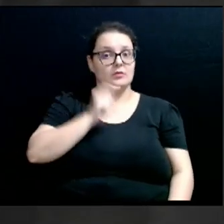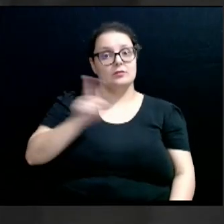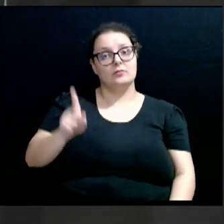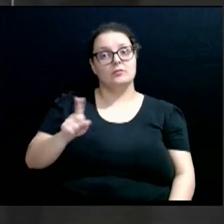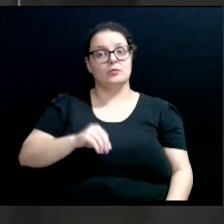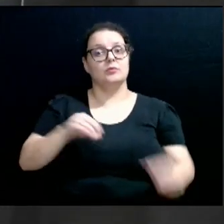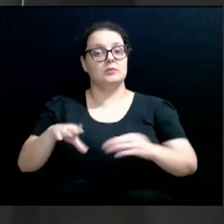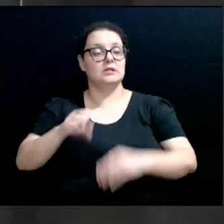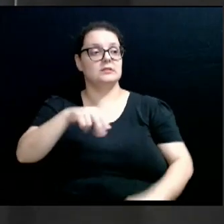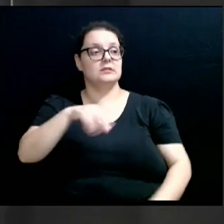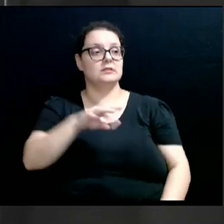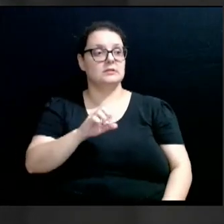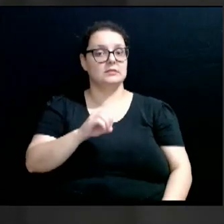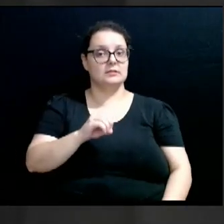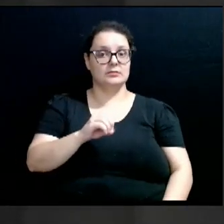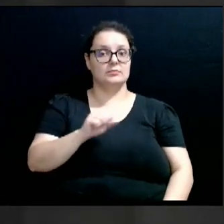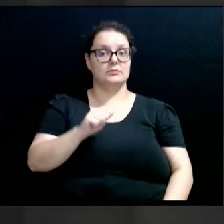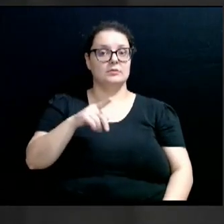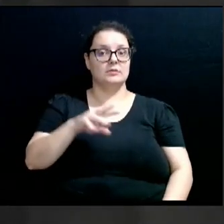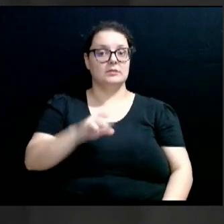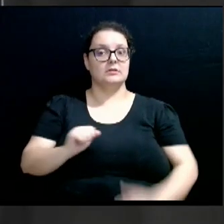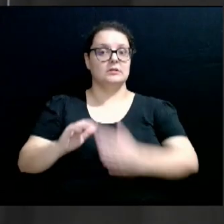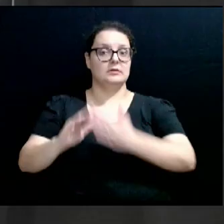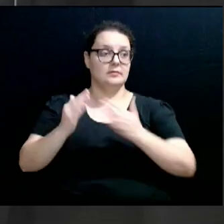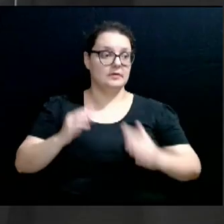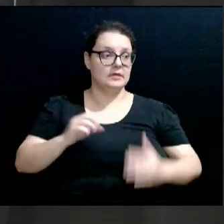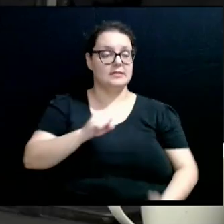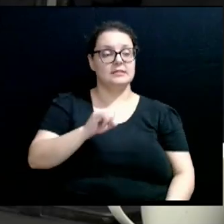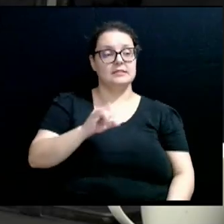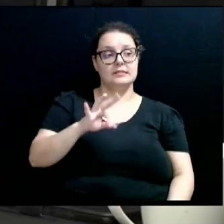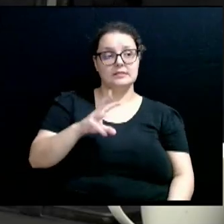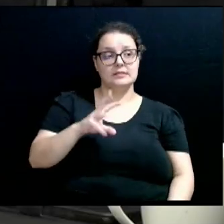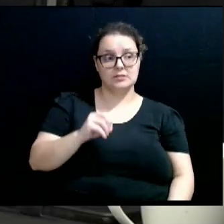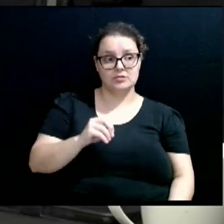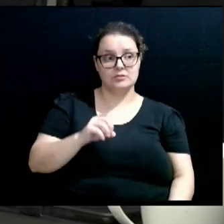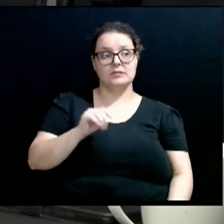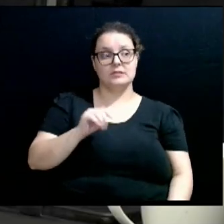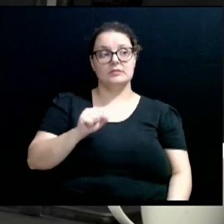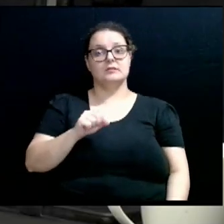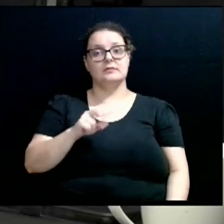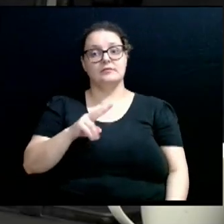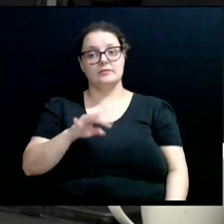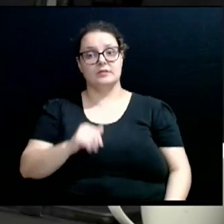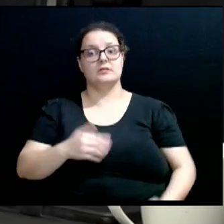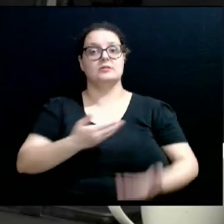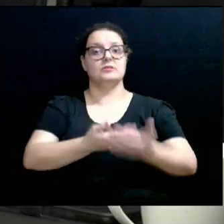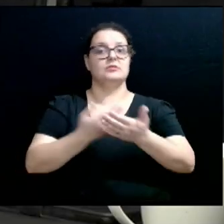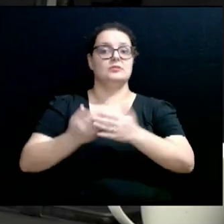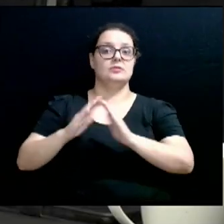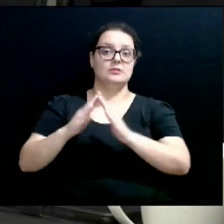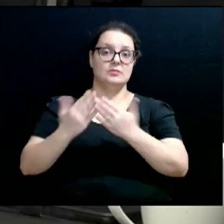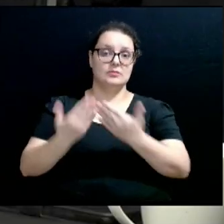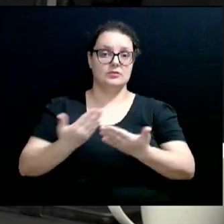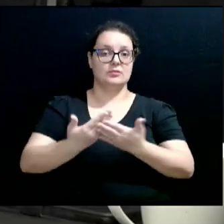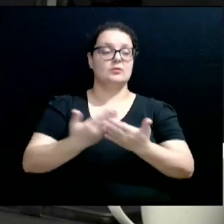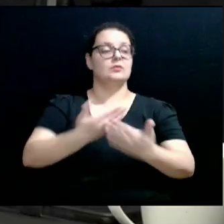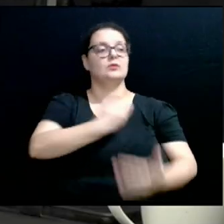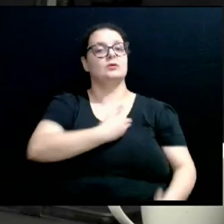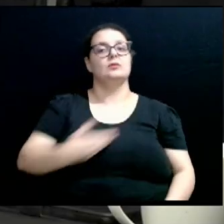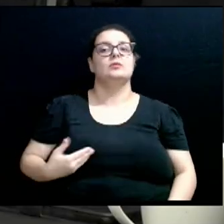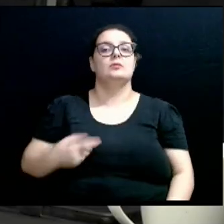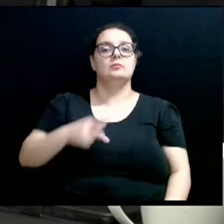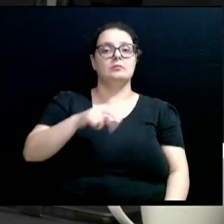favela Sítio das Vianas. Estudou na escola pública, na escola estadual Paulo Emílio